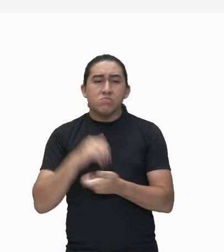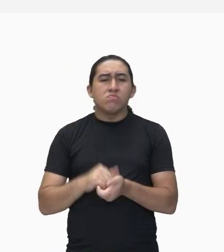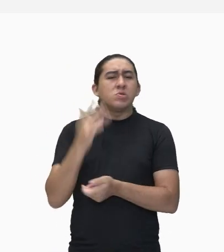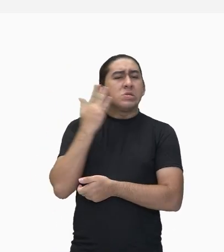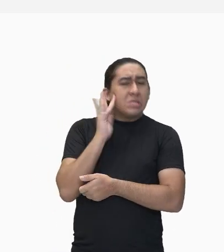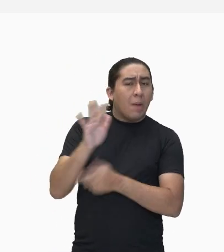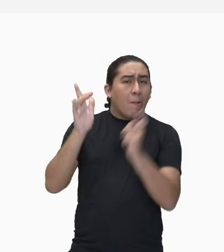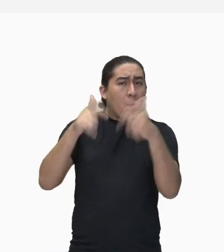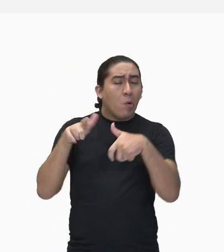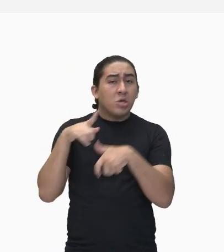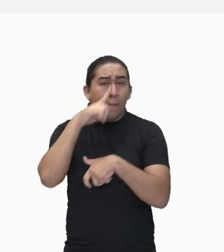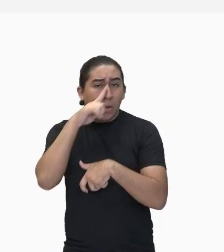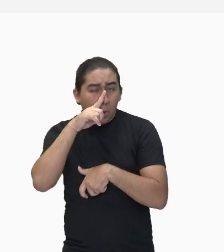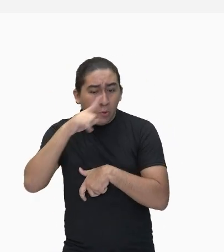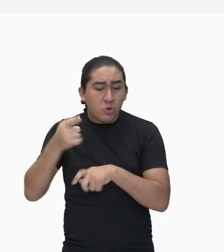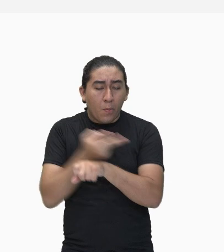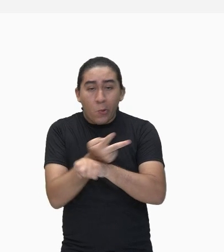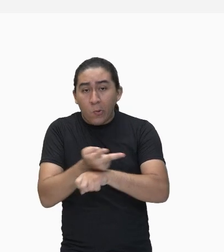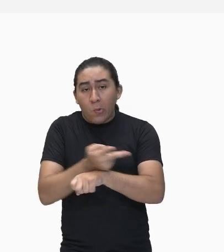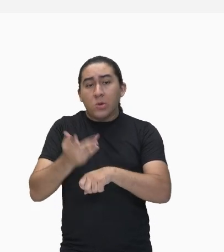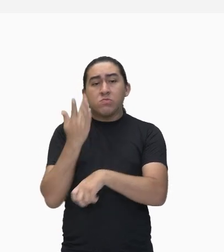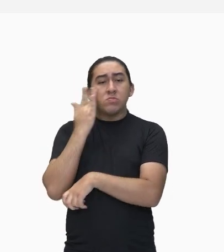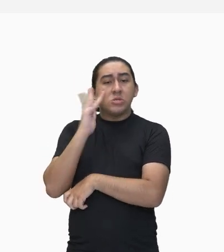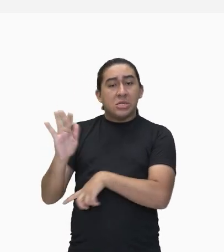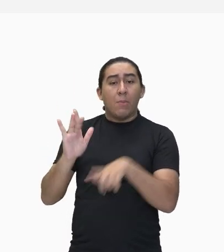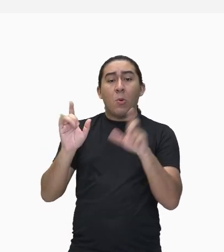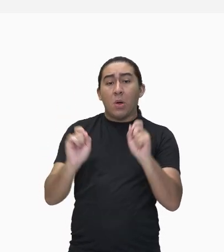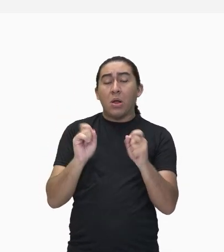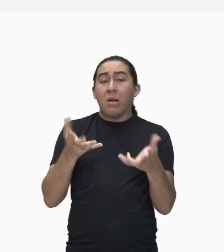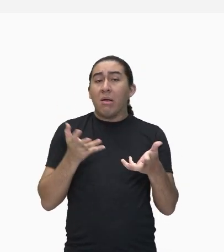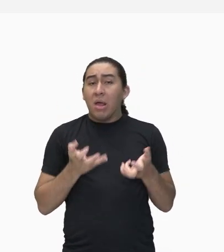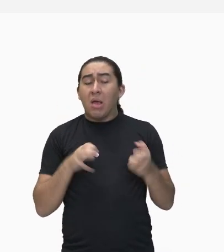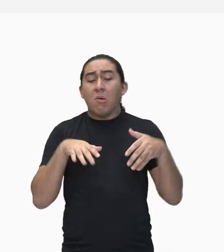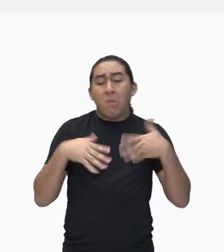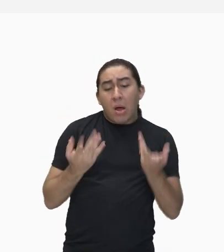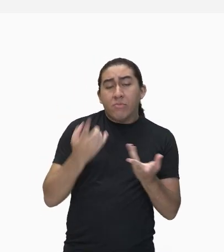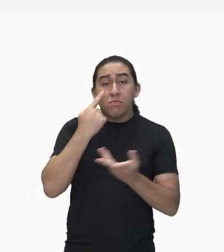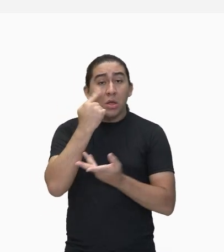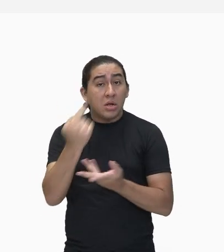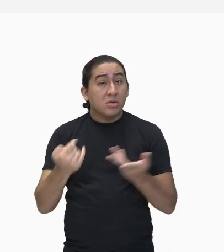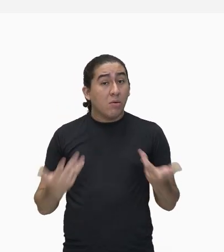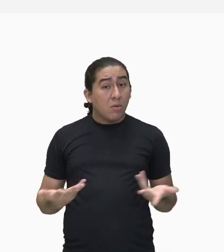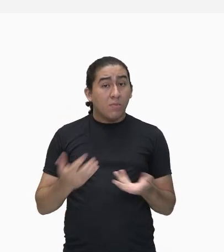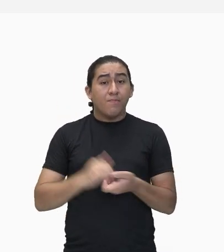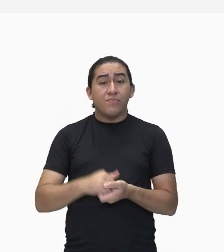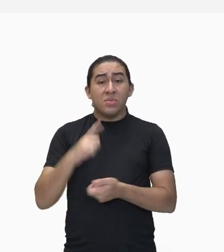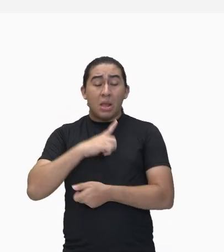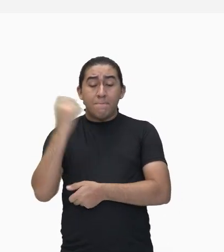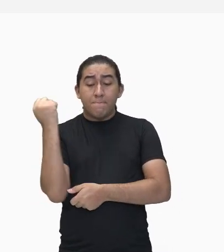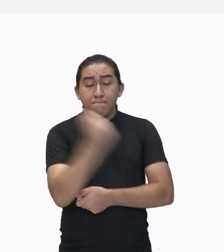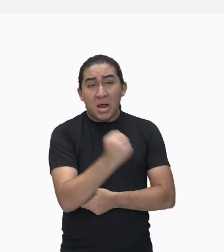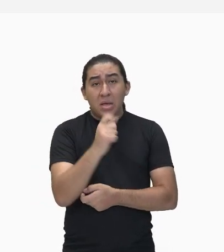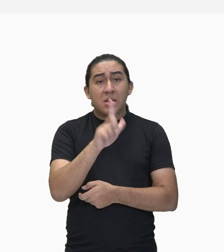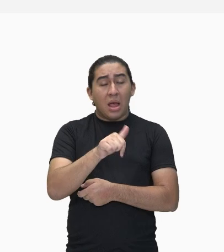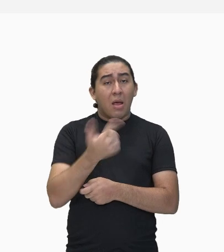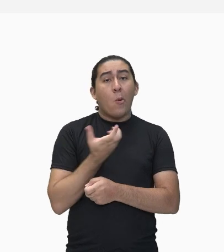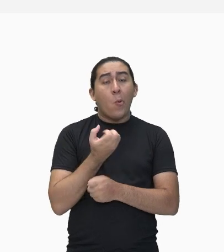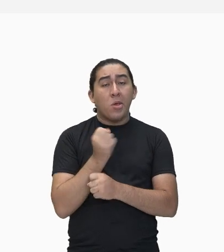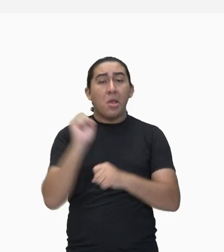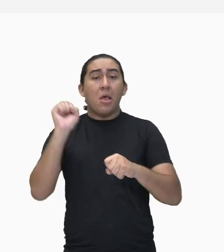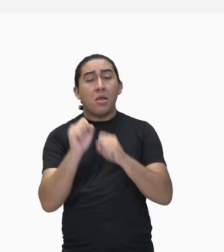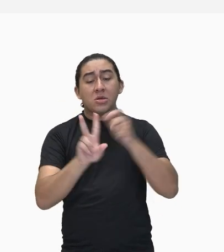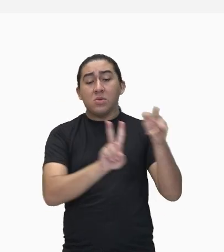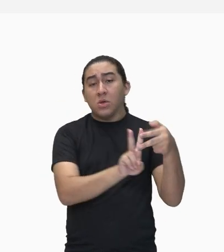o monstro procura? Não sabeis a que vem o que quer? Vem matar vossos bravos